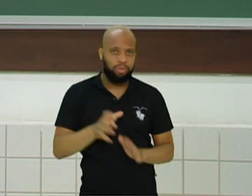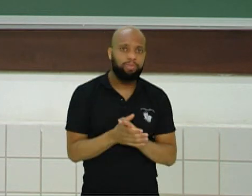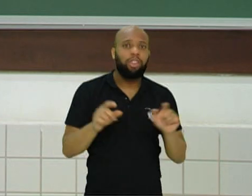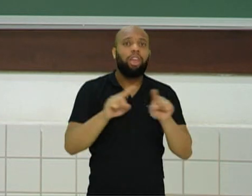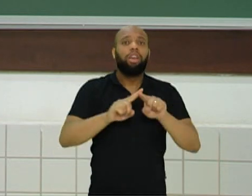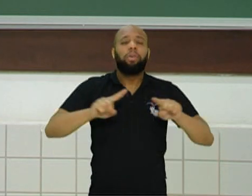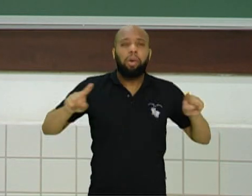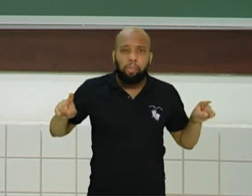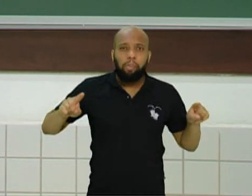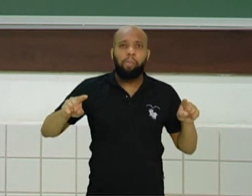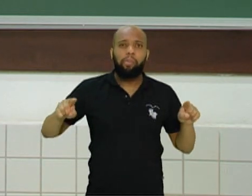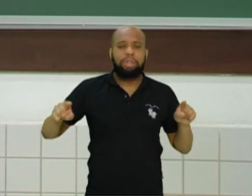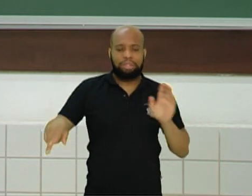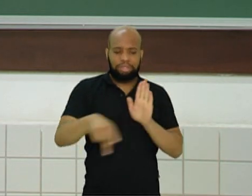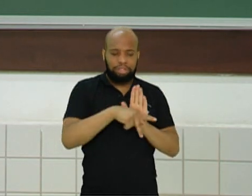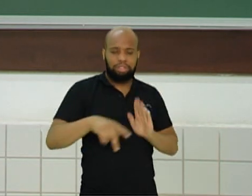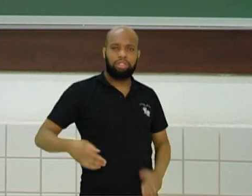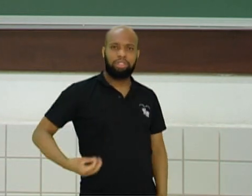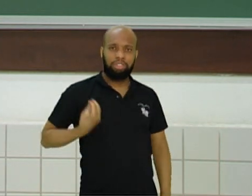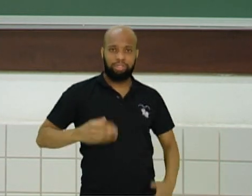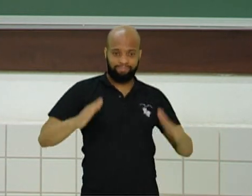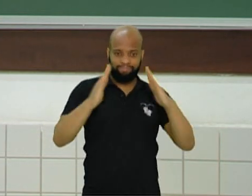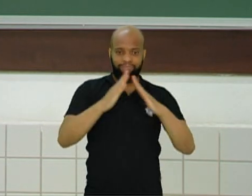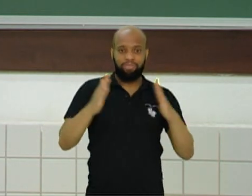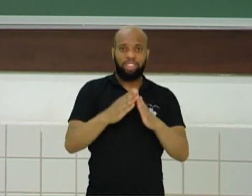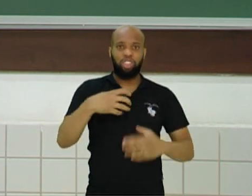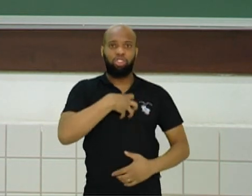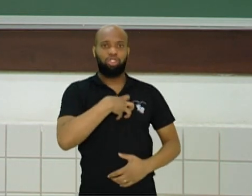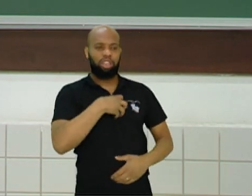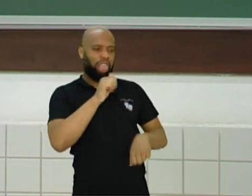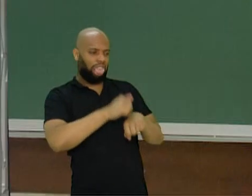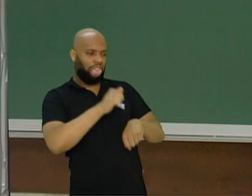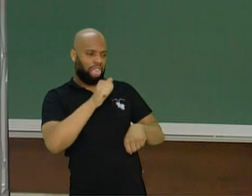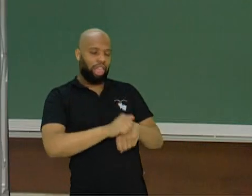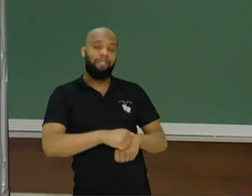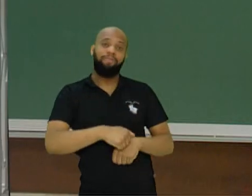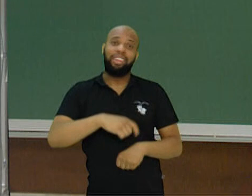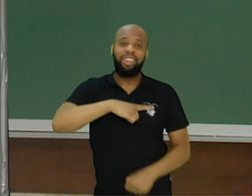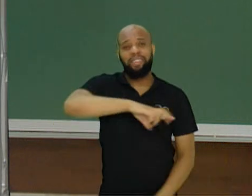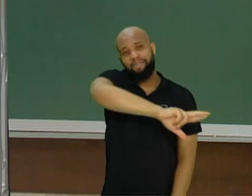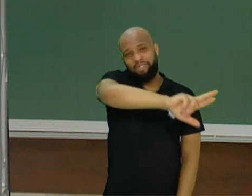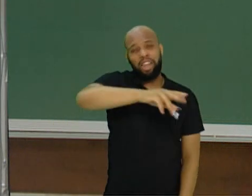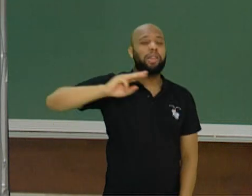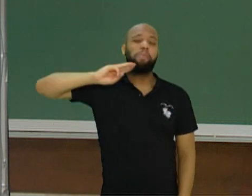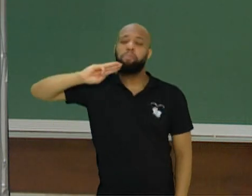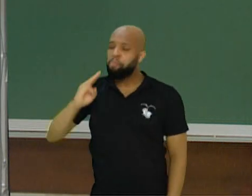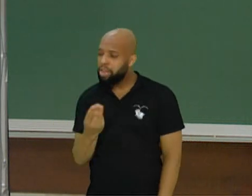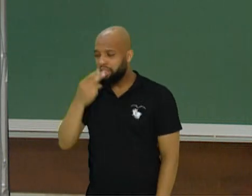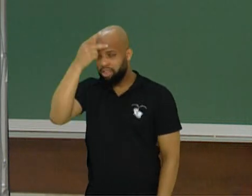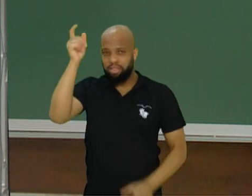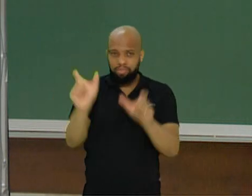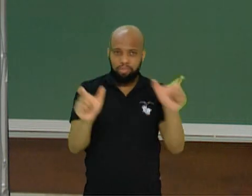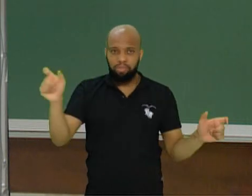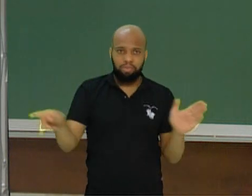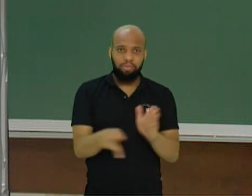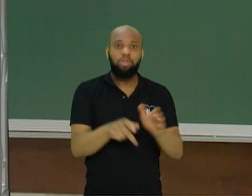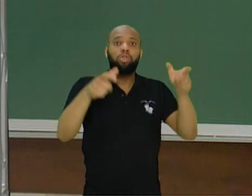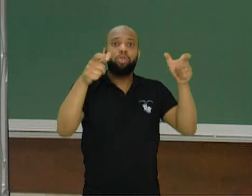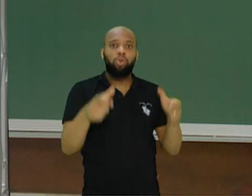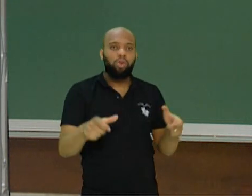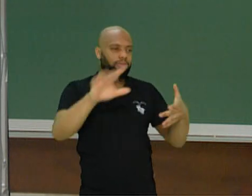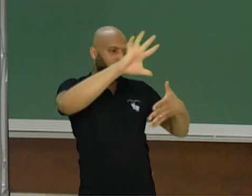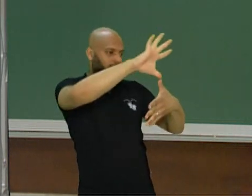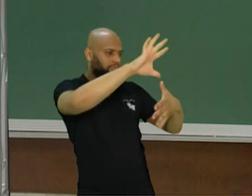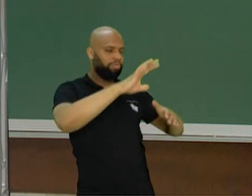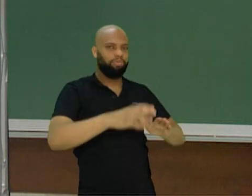Mas, né, essas moradias precárias, ela é a opção para milhões de pessoas no continente